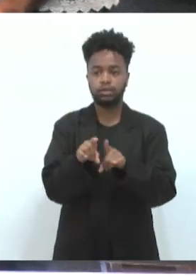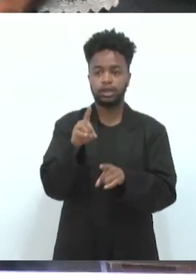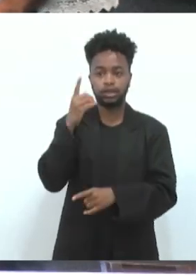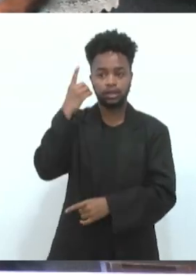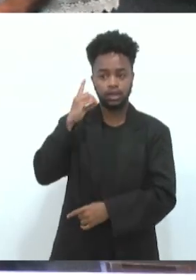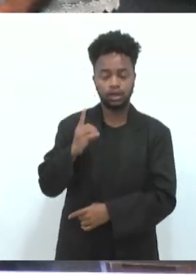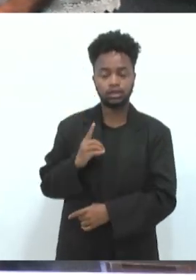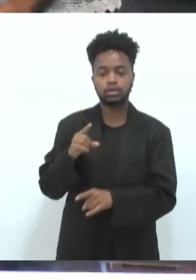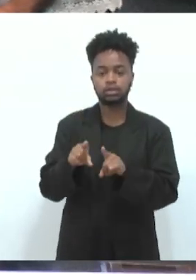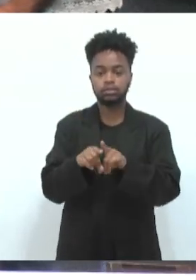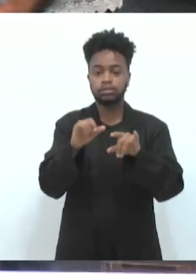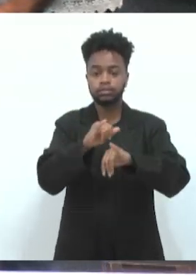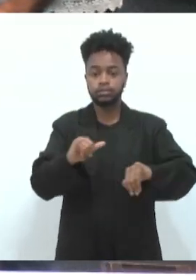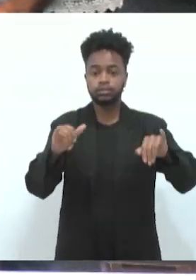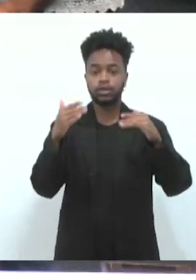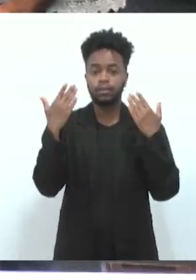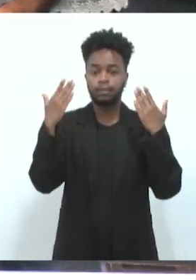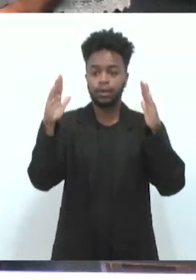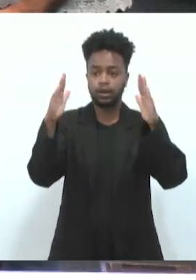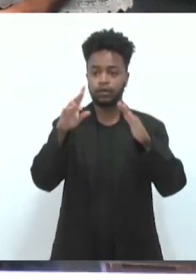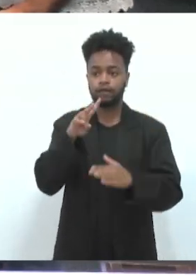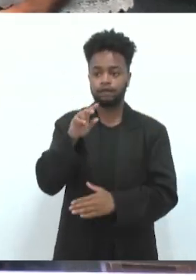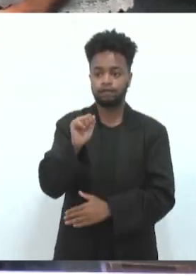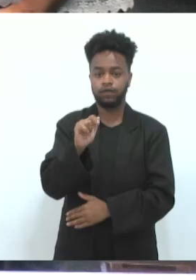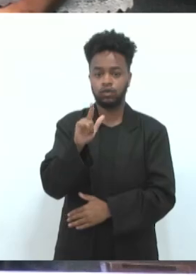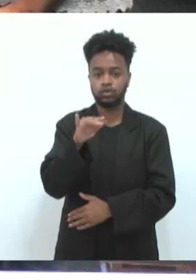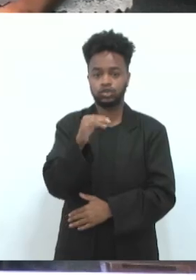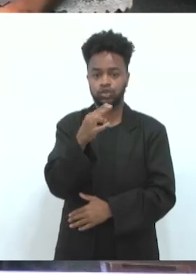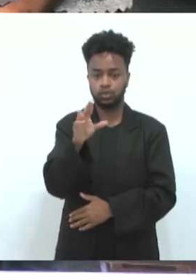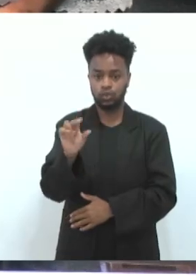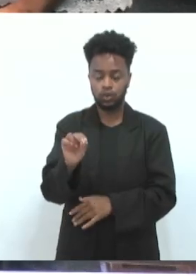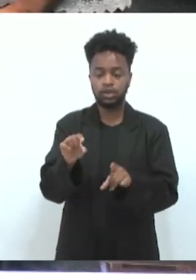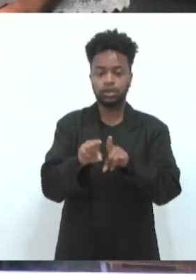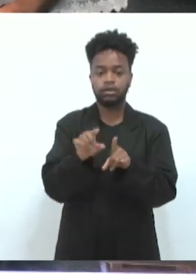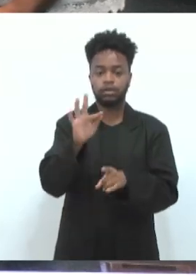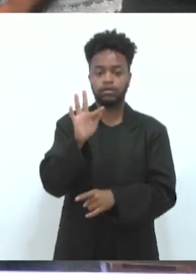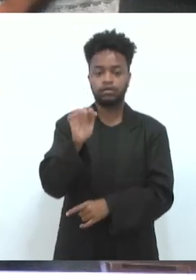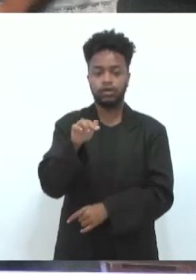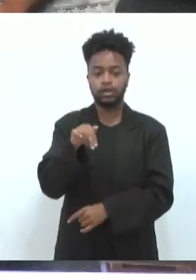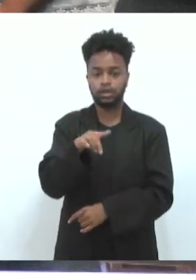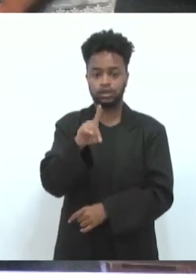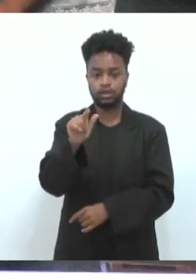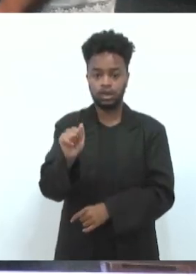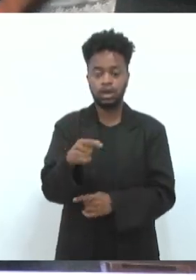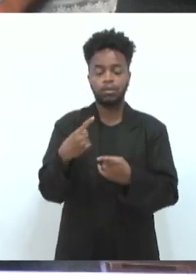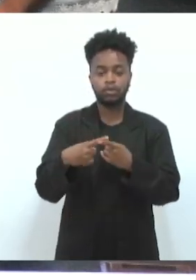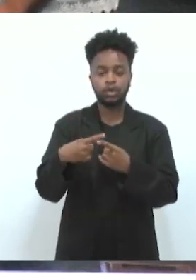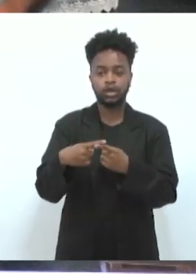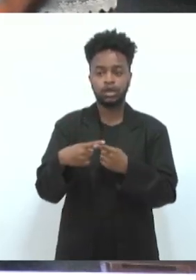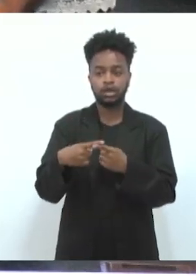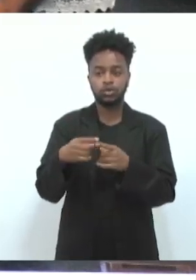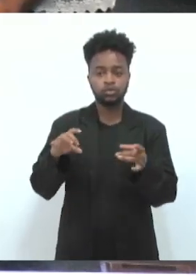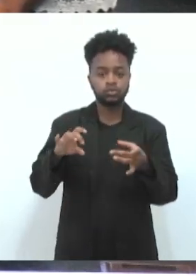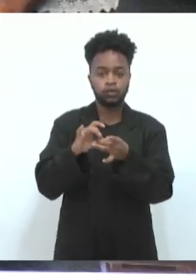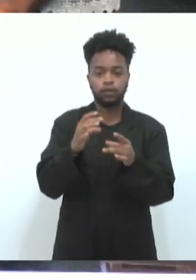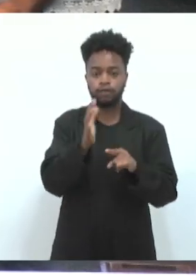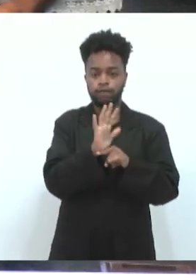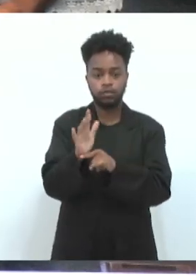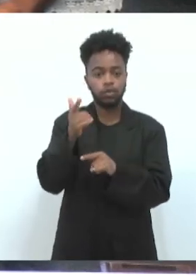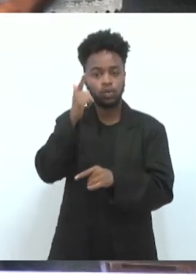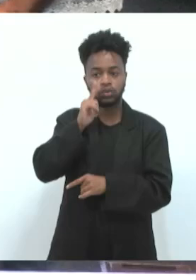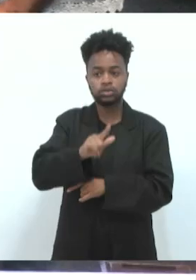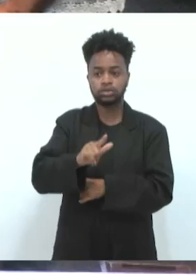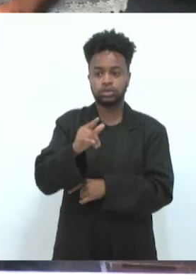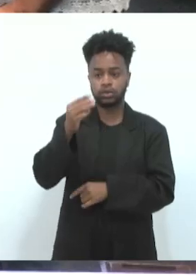Monteiro, parabéns ao Valtinho Salles e a Fernanda Torres, que através desse filme conseguiram trazer a